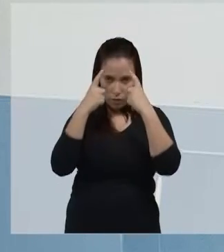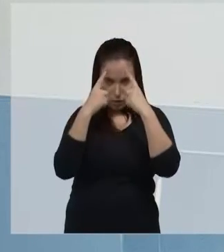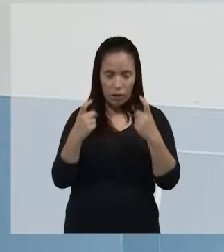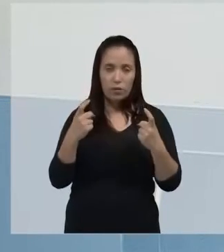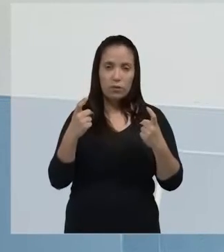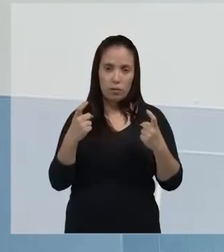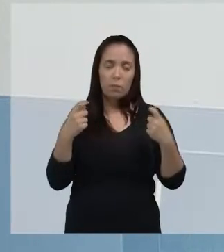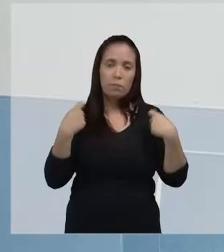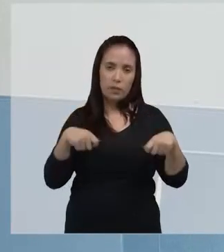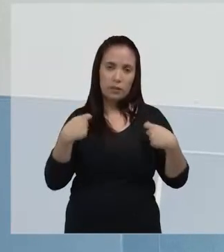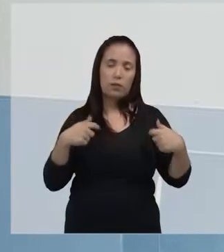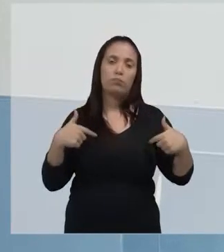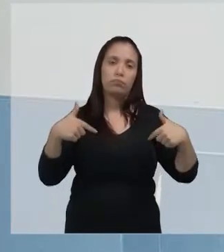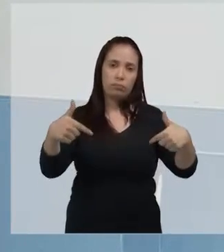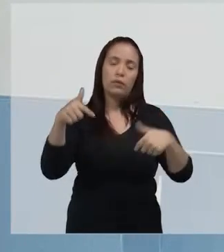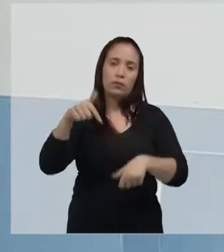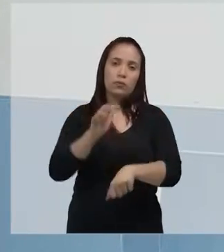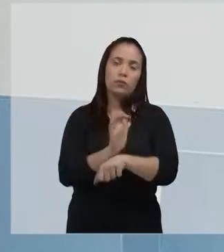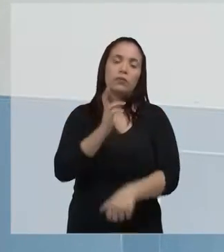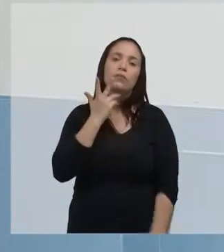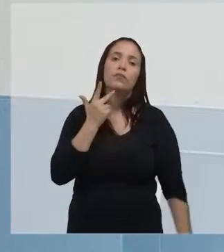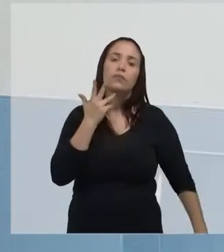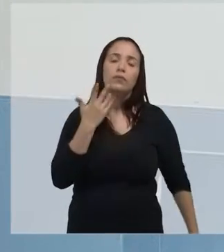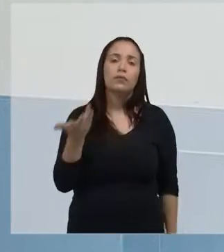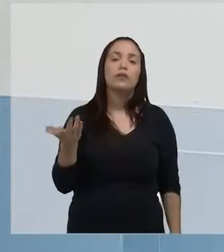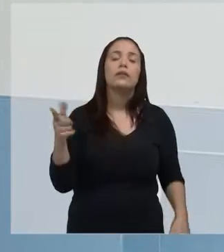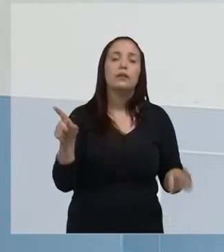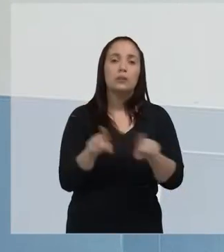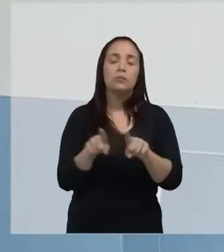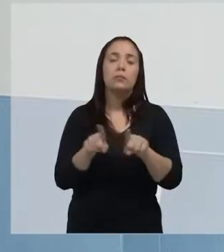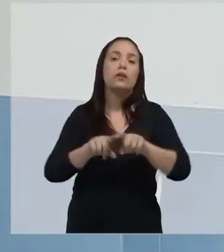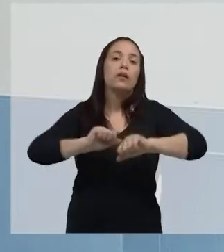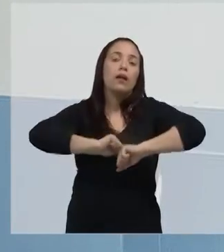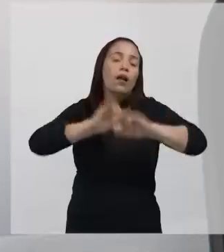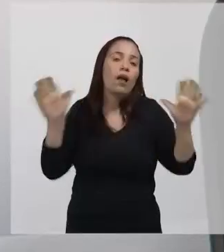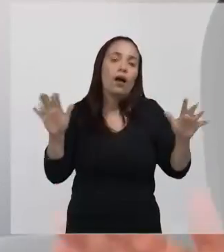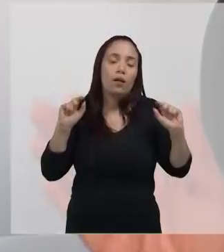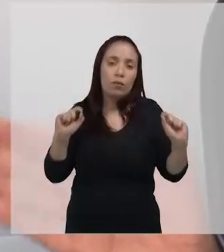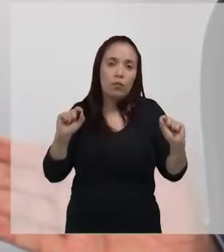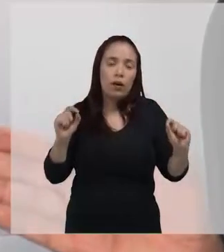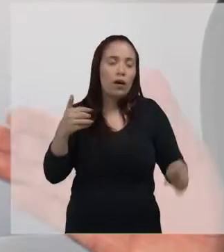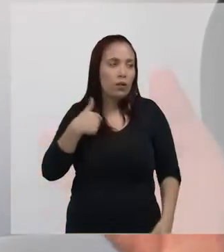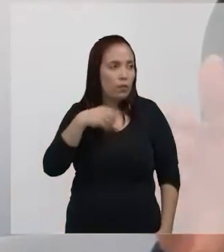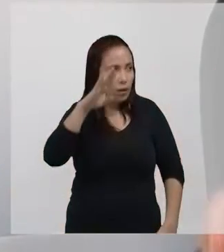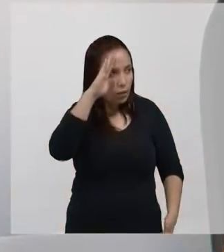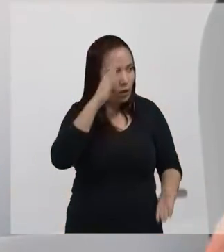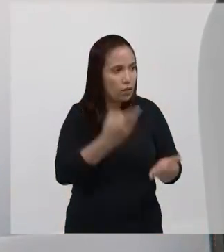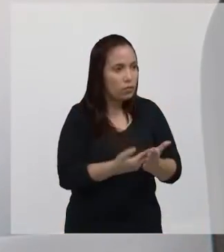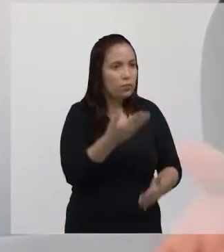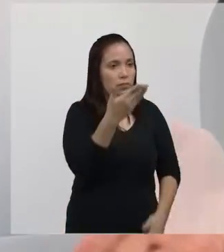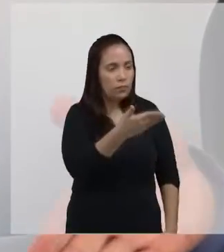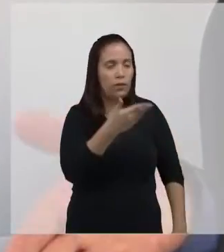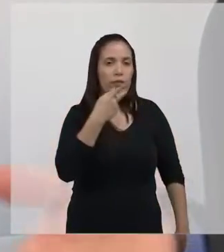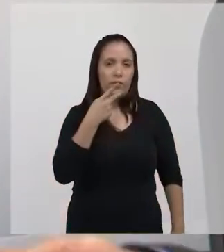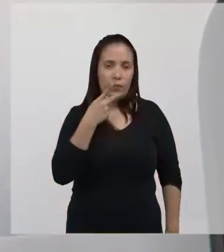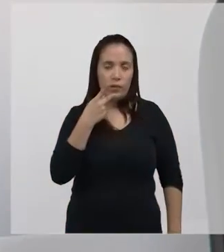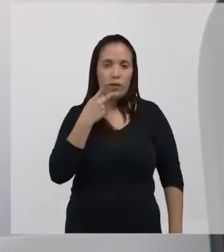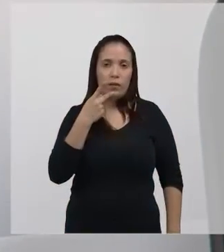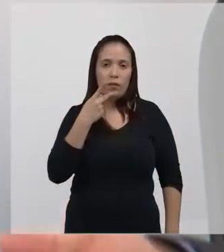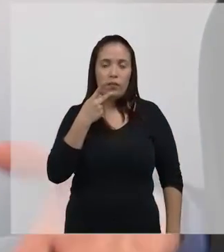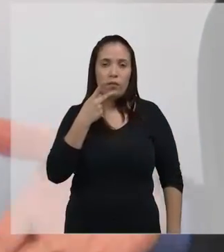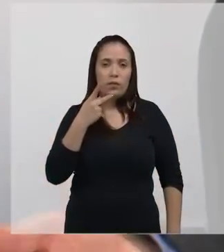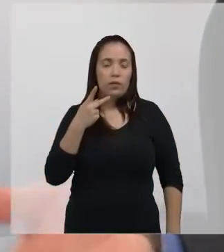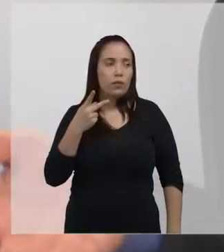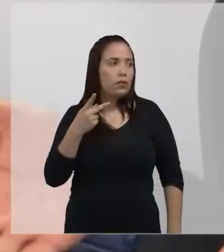violência, colocando o que realmente acontece no estado de Ceará. E deixar bem claro aqui que eu acredito que o Carlos Frederico deixa esse espaço aqui